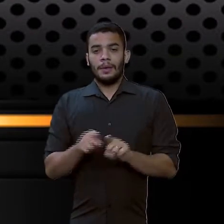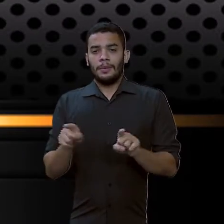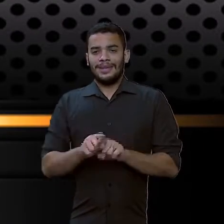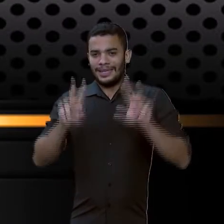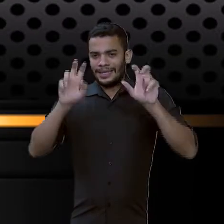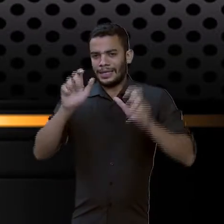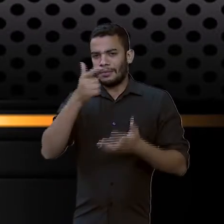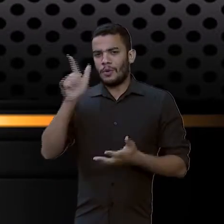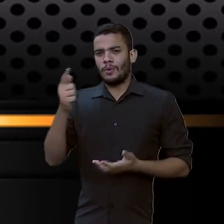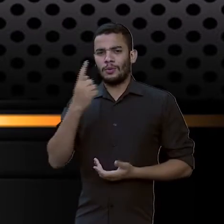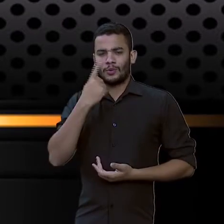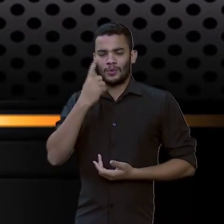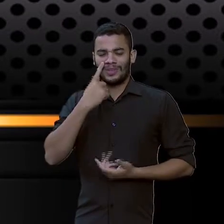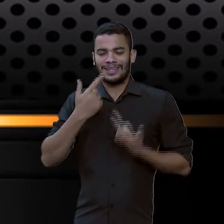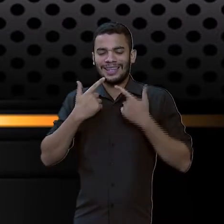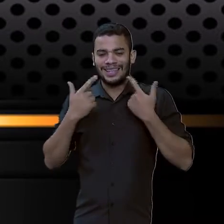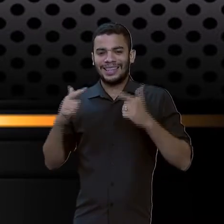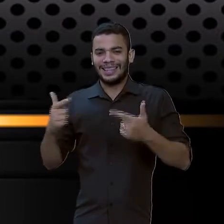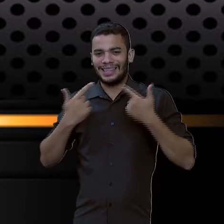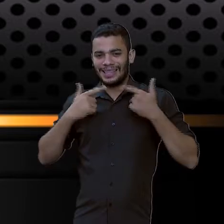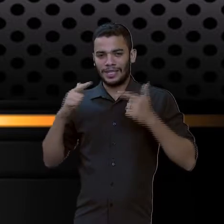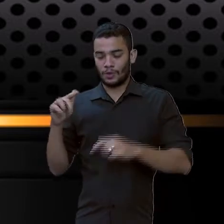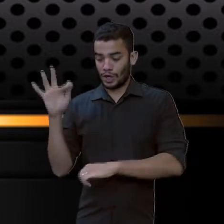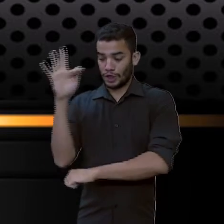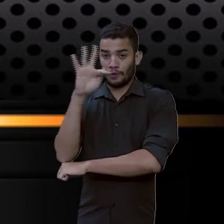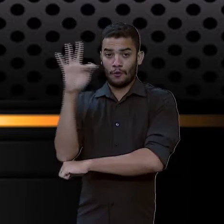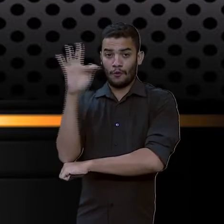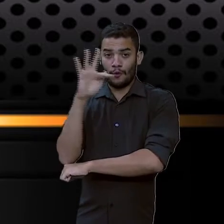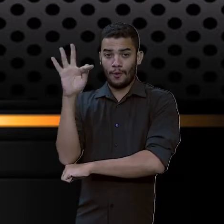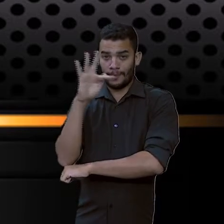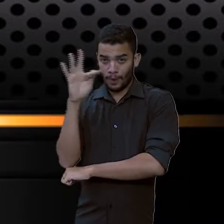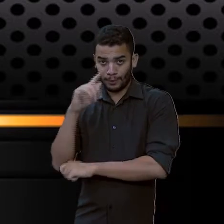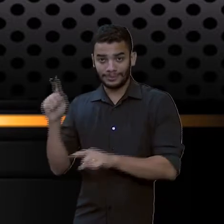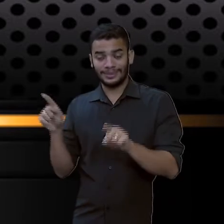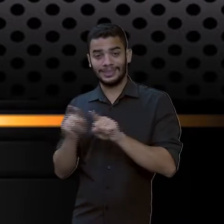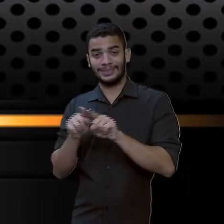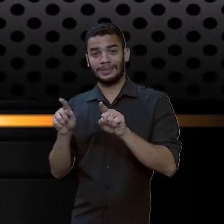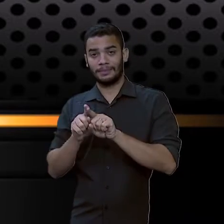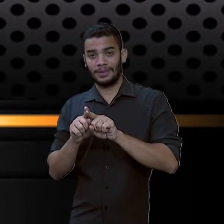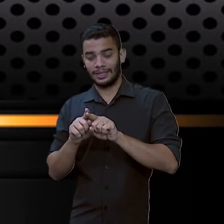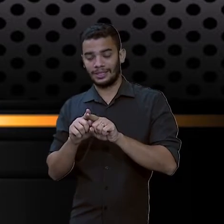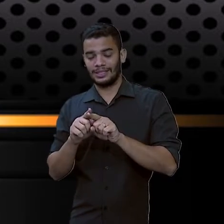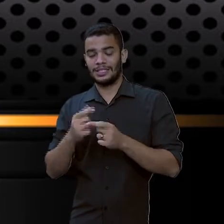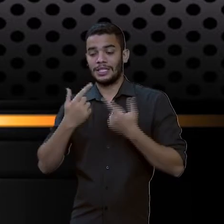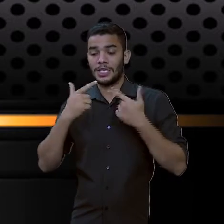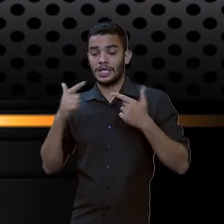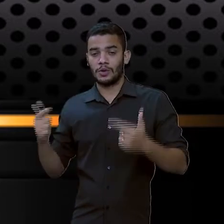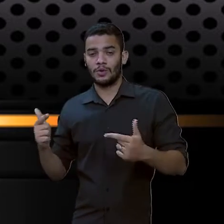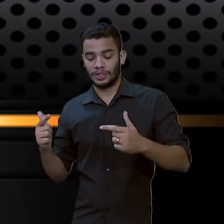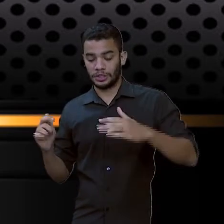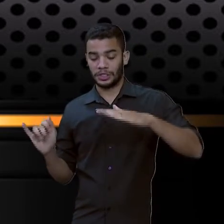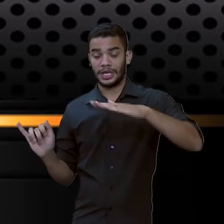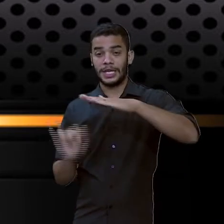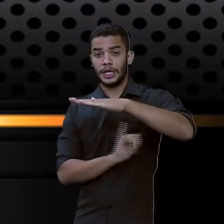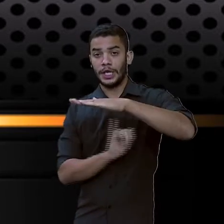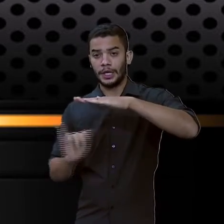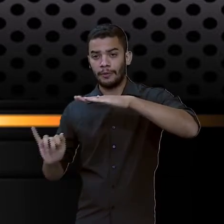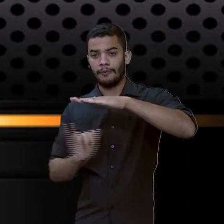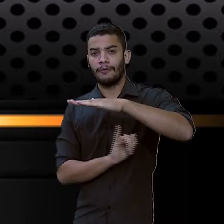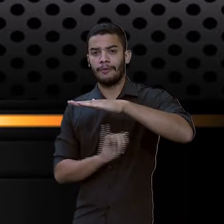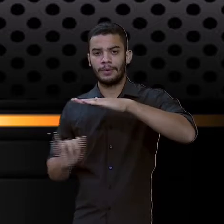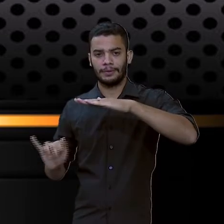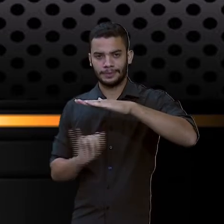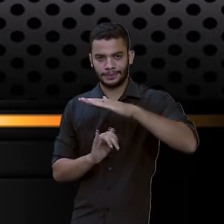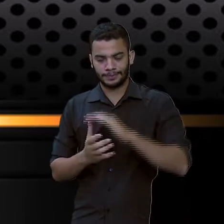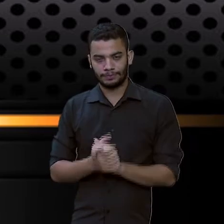linguagem informal. Bem, linguagem formal e informal são duas variantes linguísticas que possuem um objetivo, que é